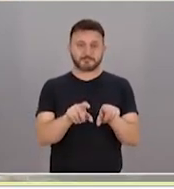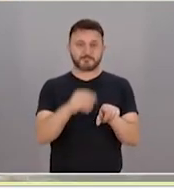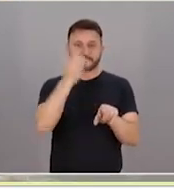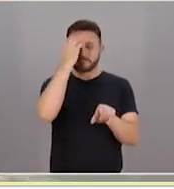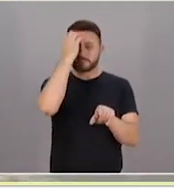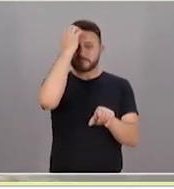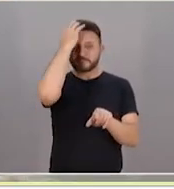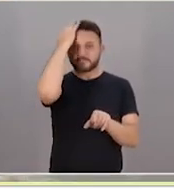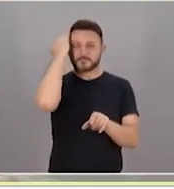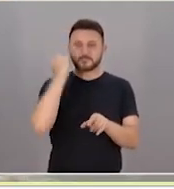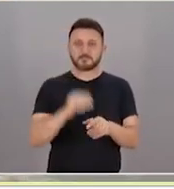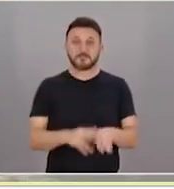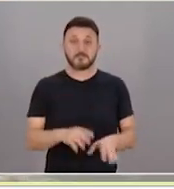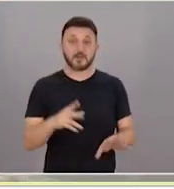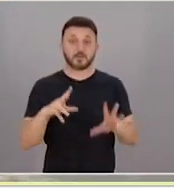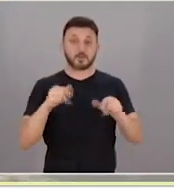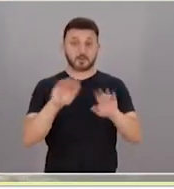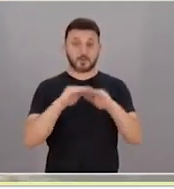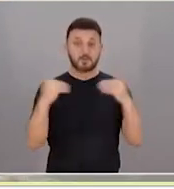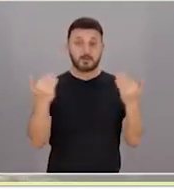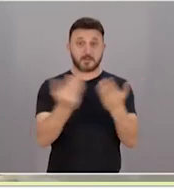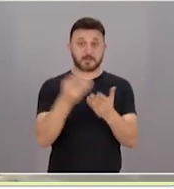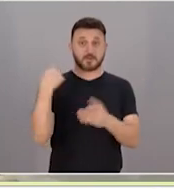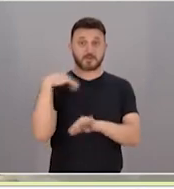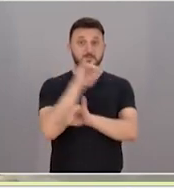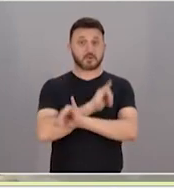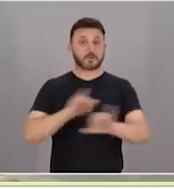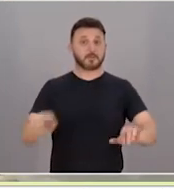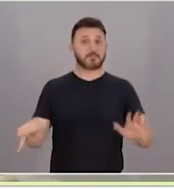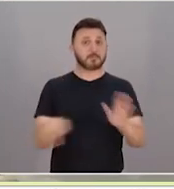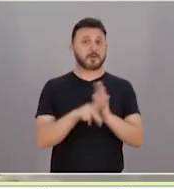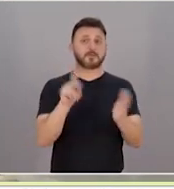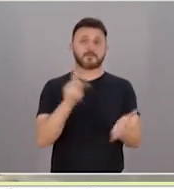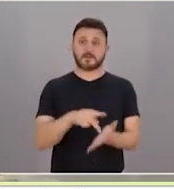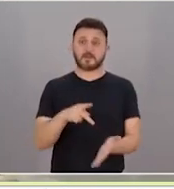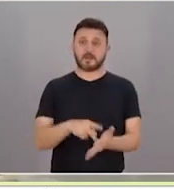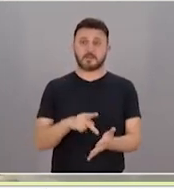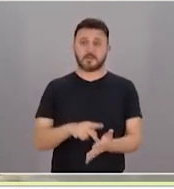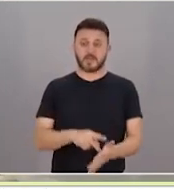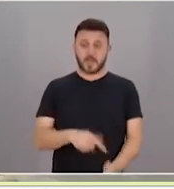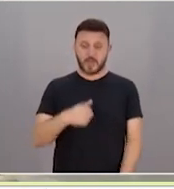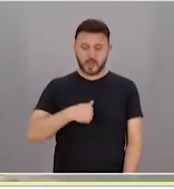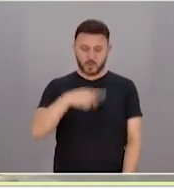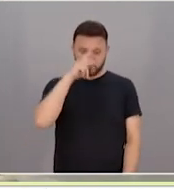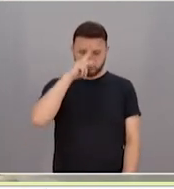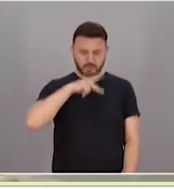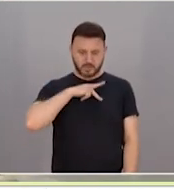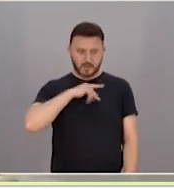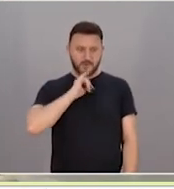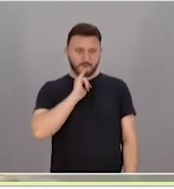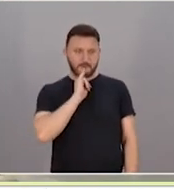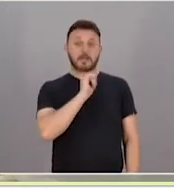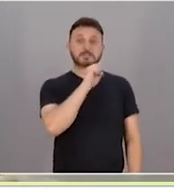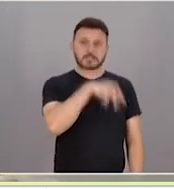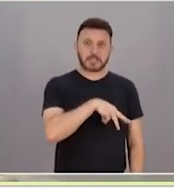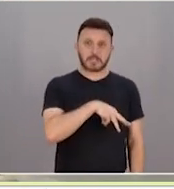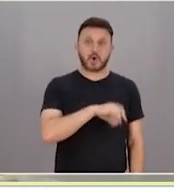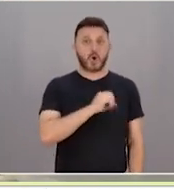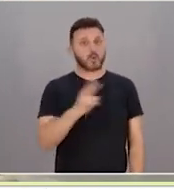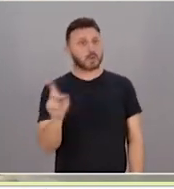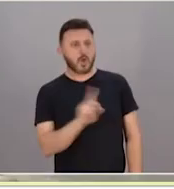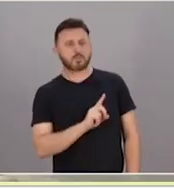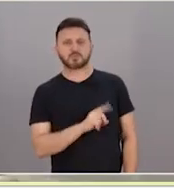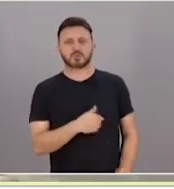nível de comunidade. Gente, você tem que entender que você começa com você mesmo. Dizer sim quando é sim, não quando é não.